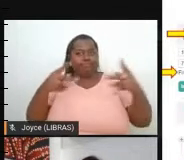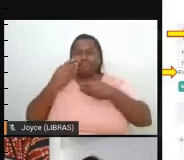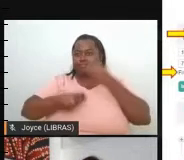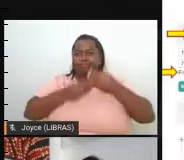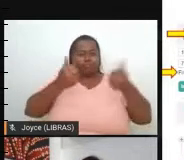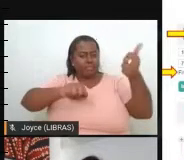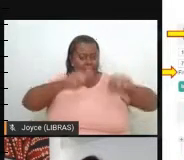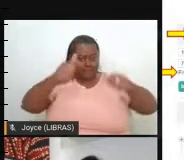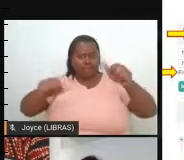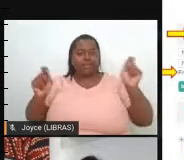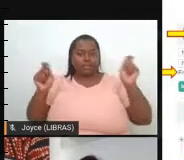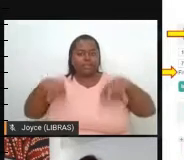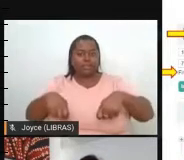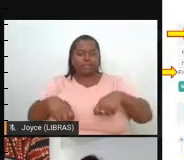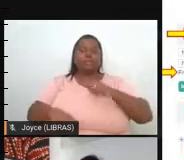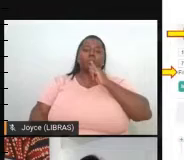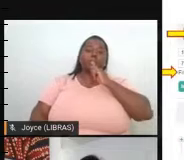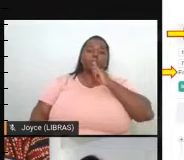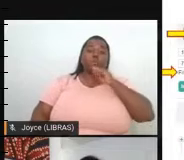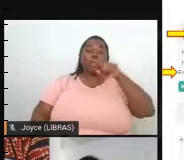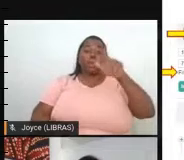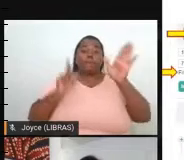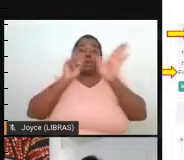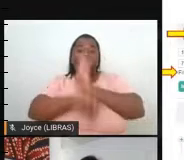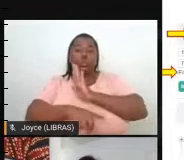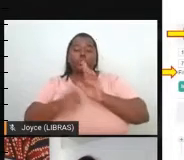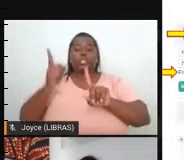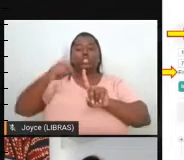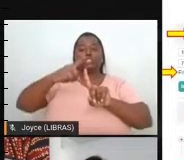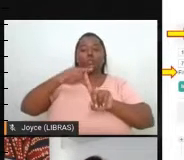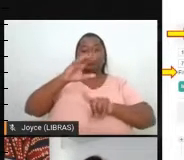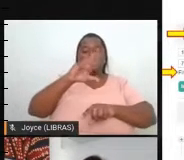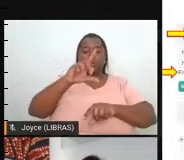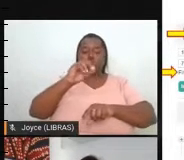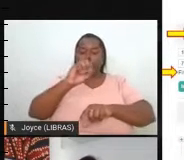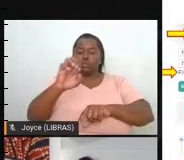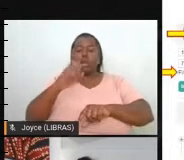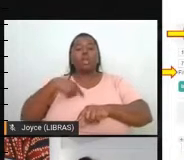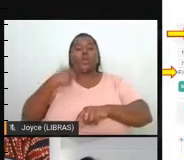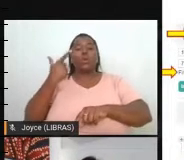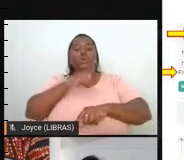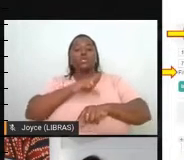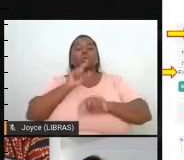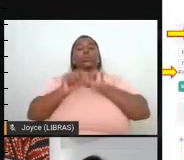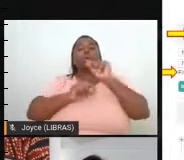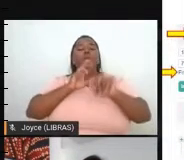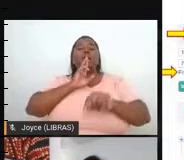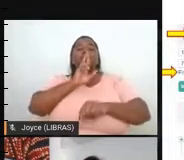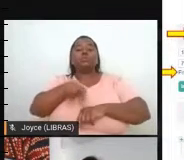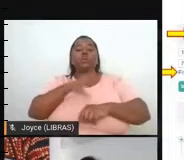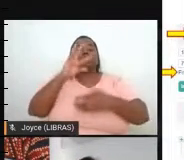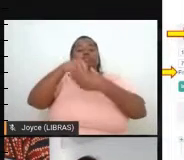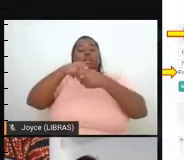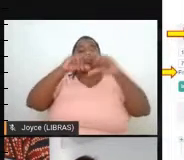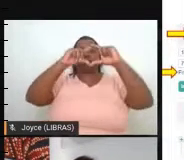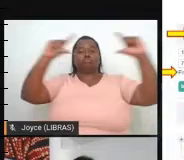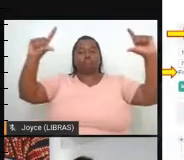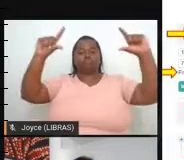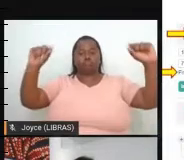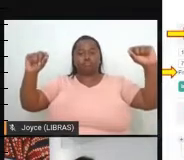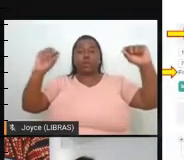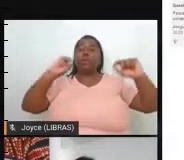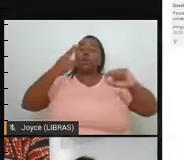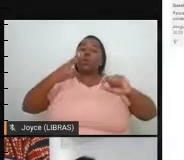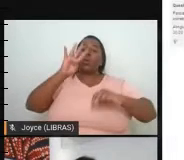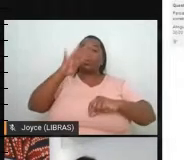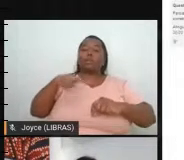com a questão tipo close, eu posso colocar as respostas no enunciado ou em forma de tabela, e o aluno vai